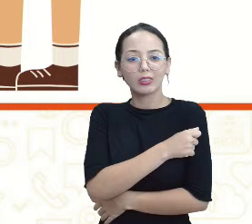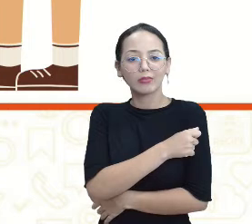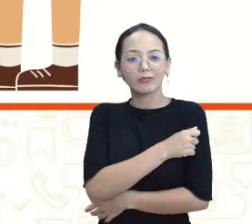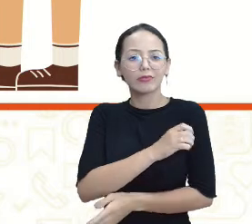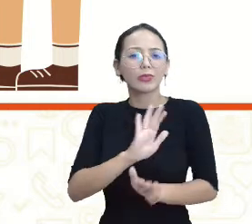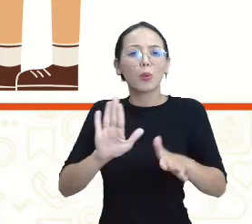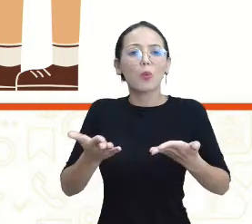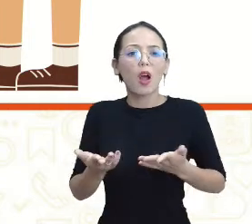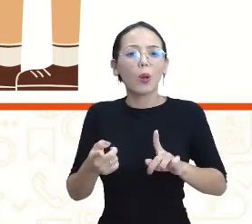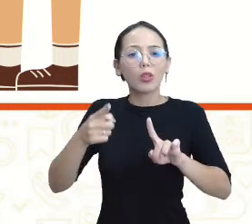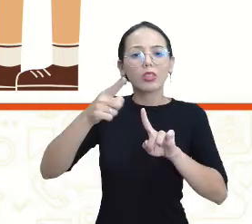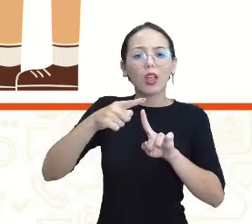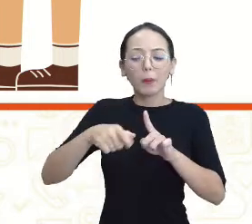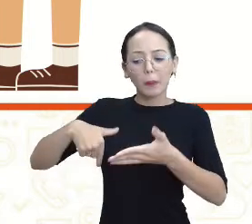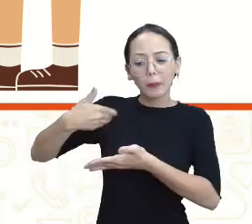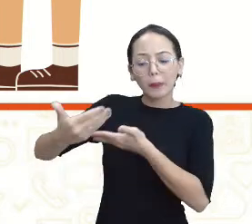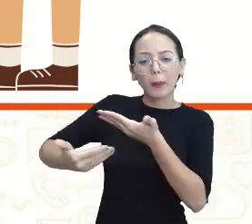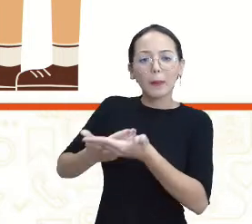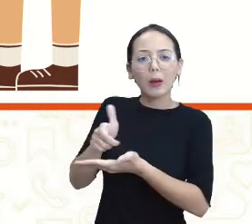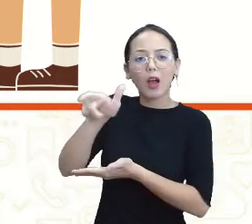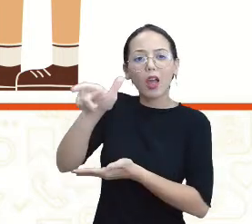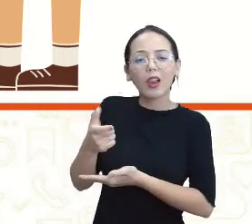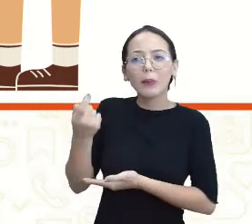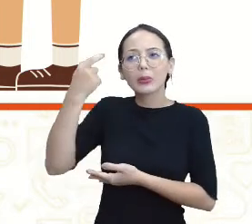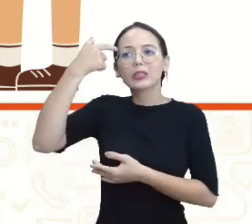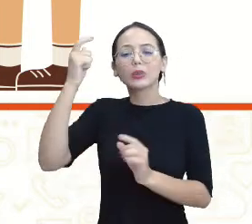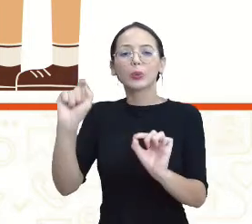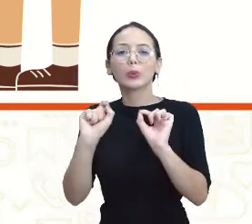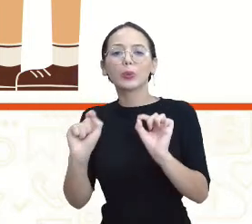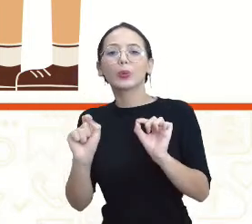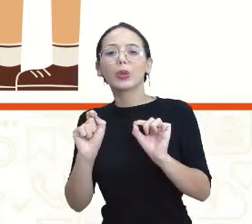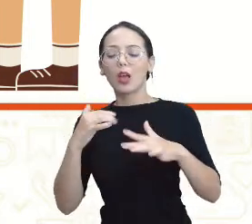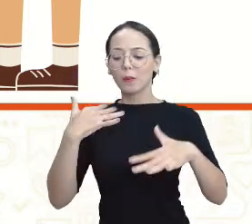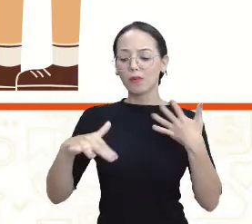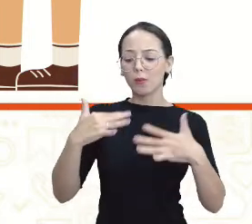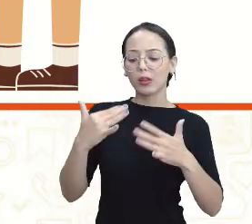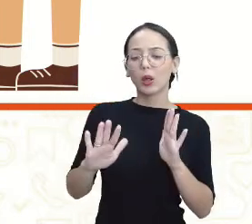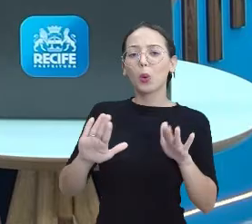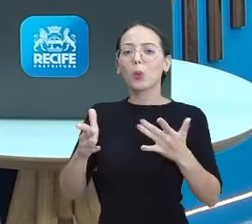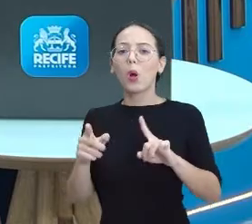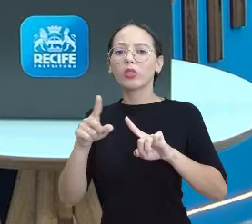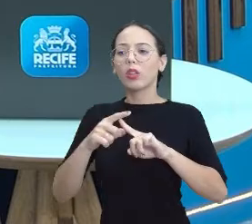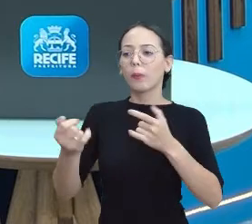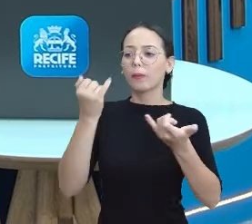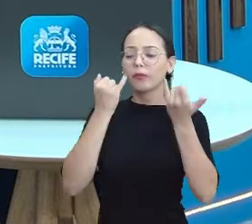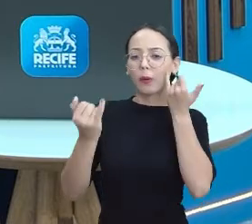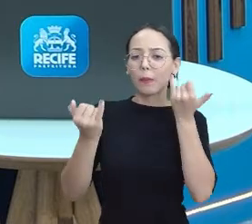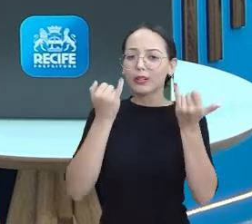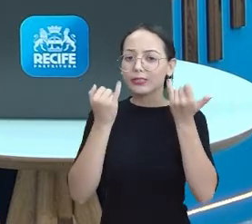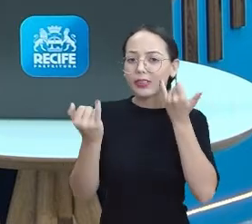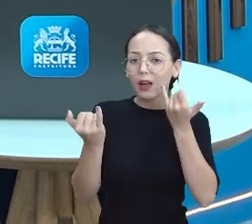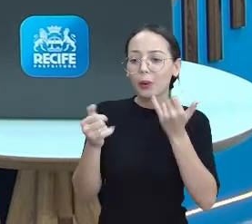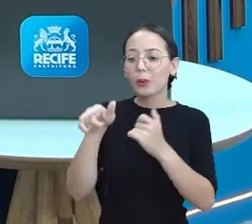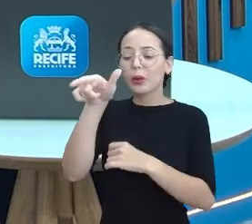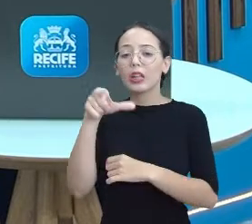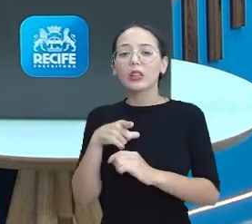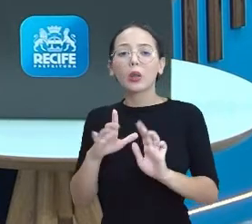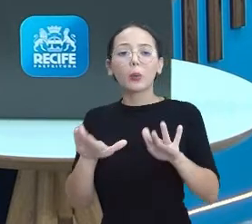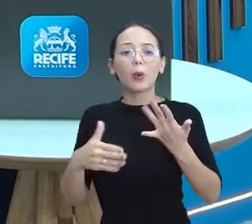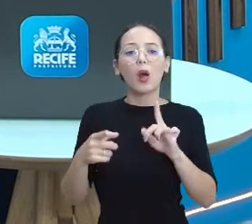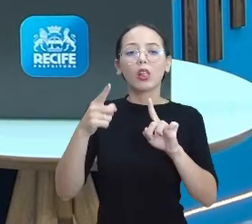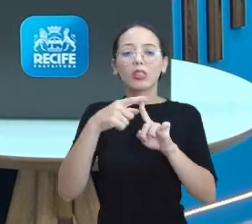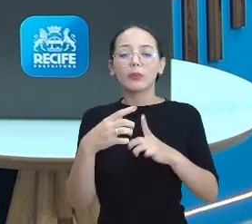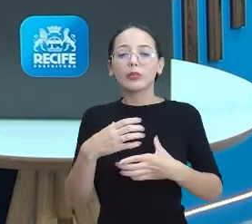de processamento, ele vai pensar em quê? Ele vai mobilizar que tipo de informação? Ele vai ter que tipo